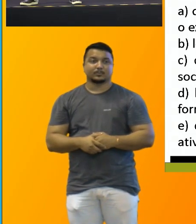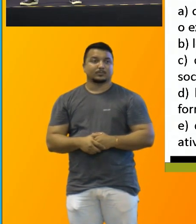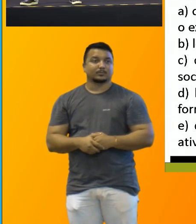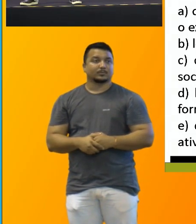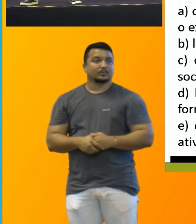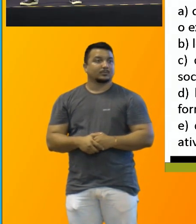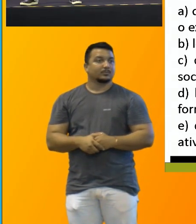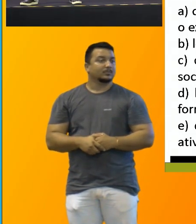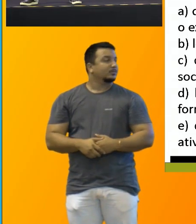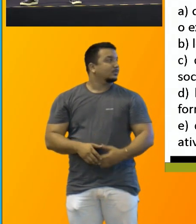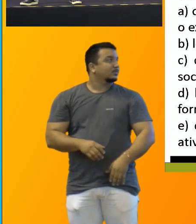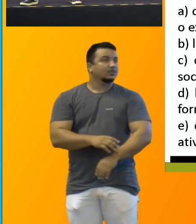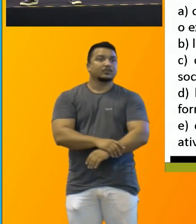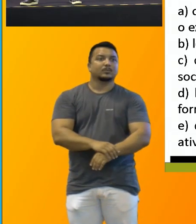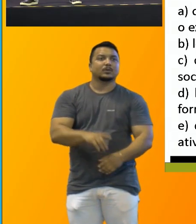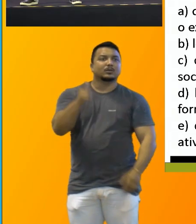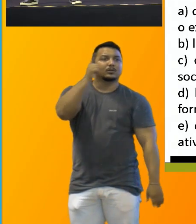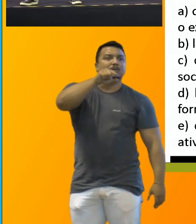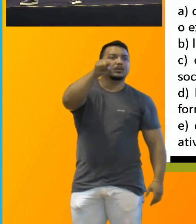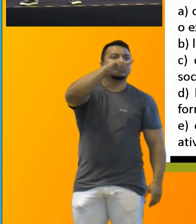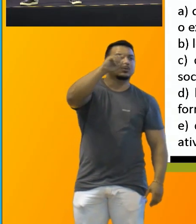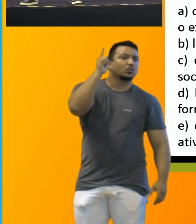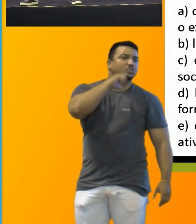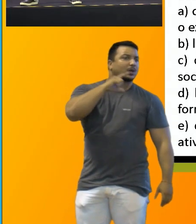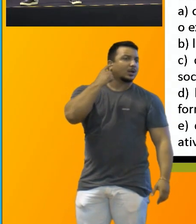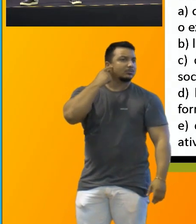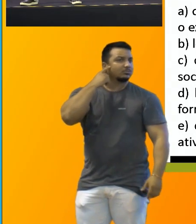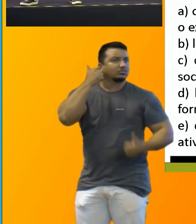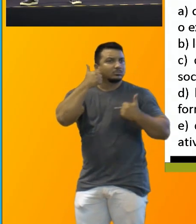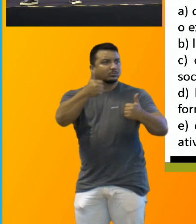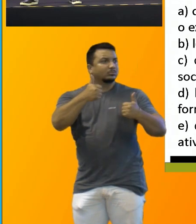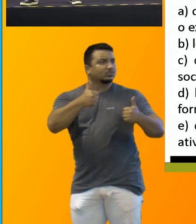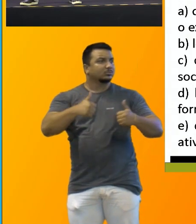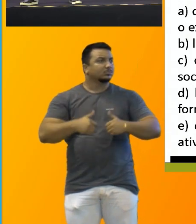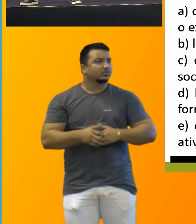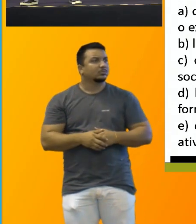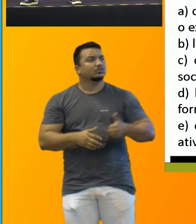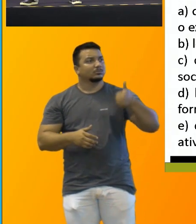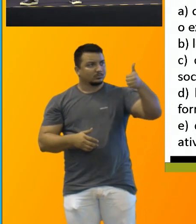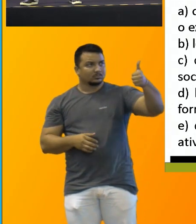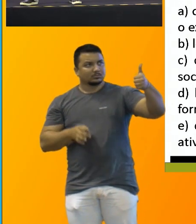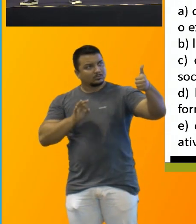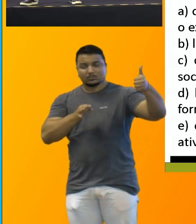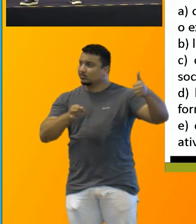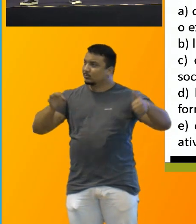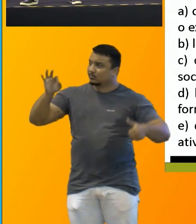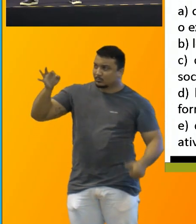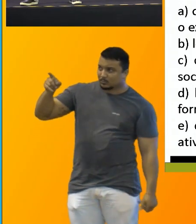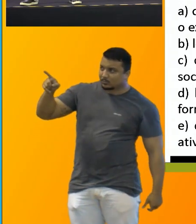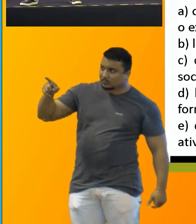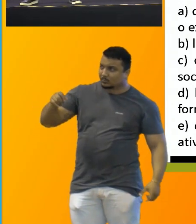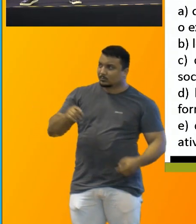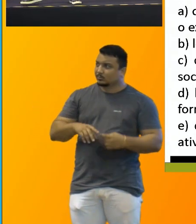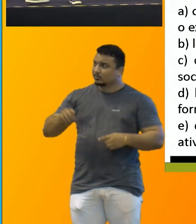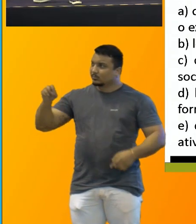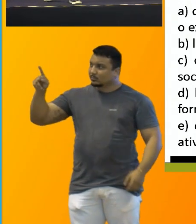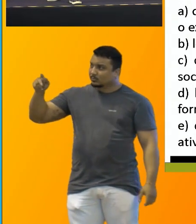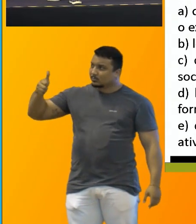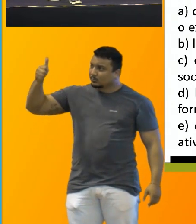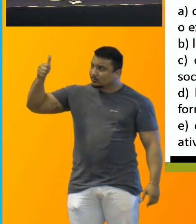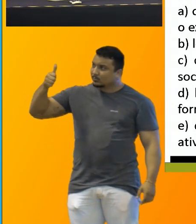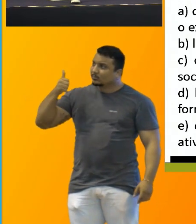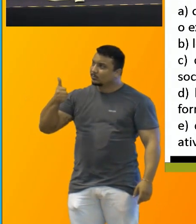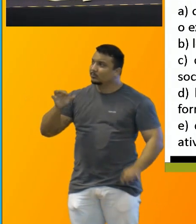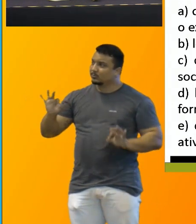Quem está aí atrás, está me ouvindo bem? Está tranquilo? Está ouvindo bem? Vocês estão aqui na ponta, de boa? Dá um ok aí para mim, faz um